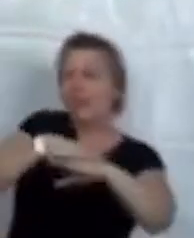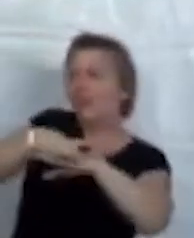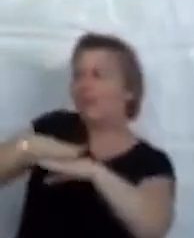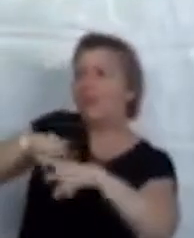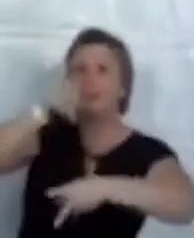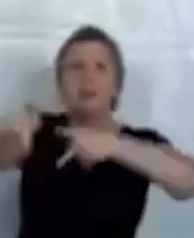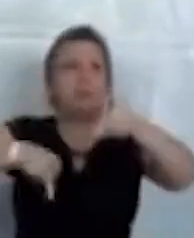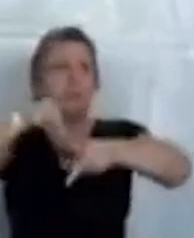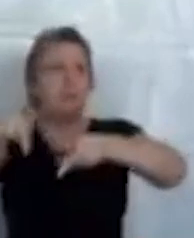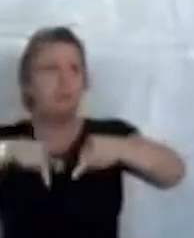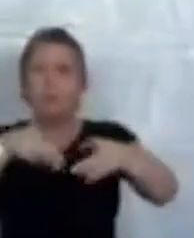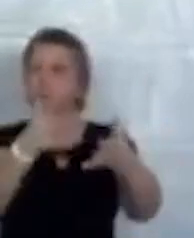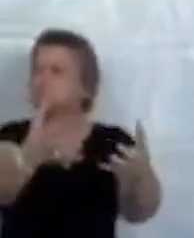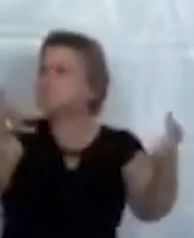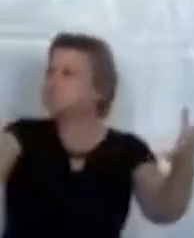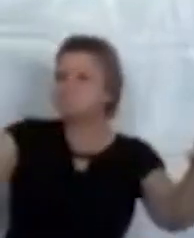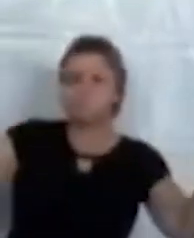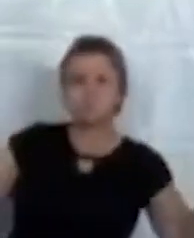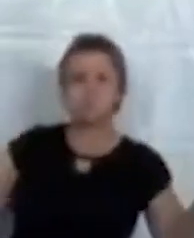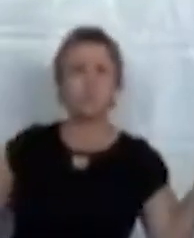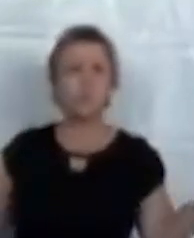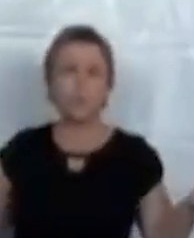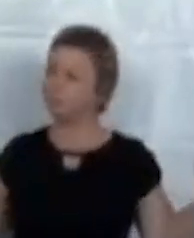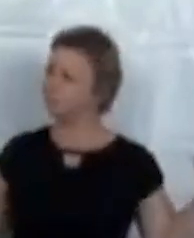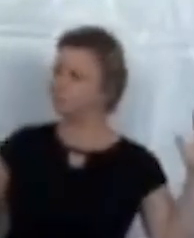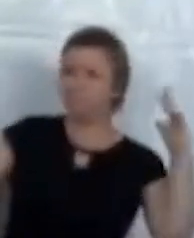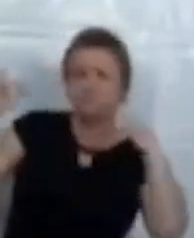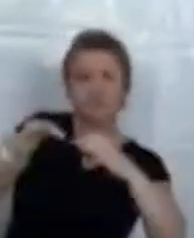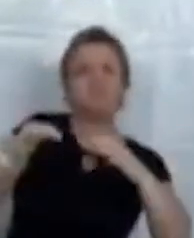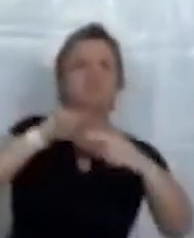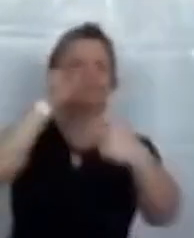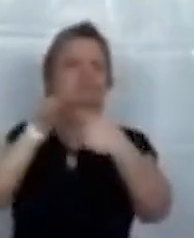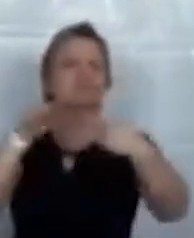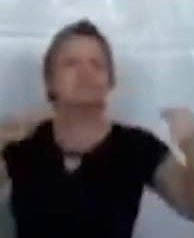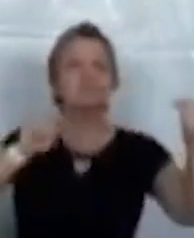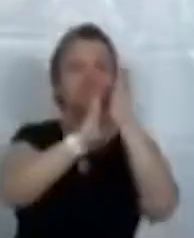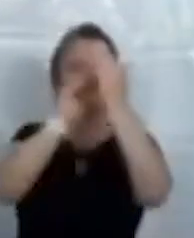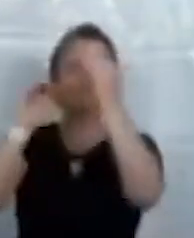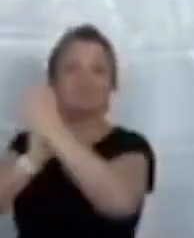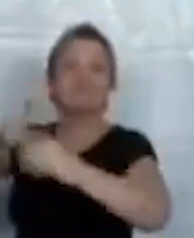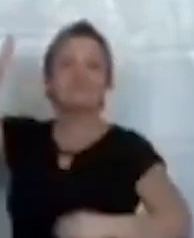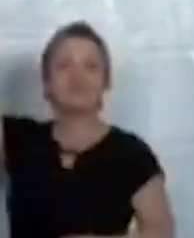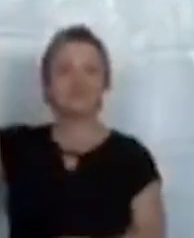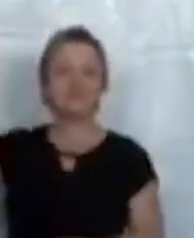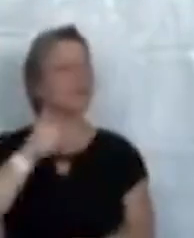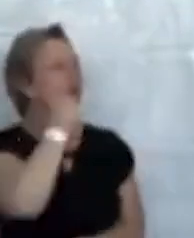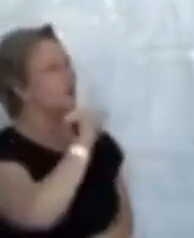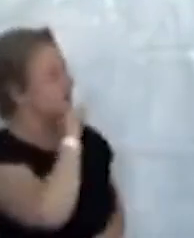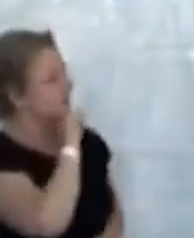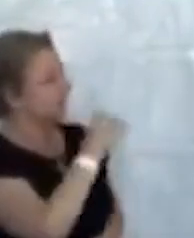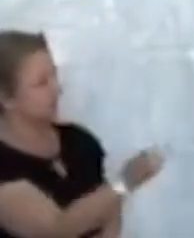povo de Deus que está ali hoje reunido para louvar o nome do nosso Senhor Jesus? Ela disse: meu